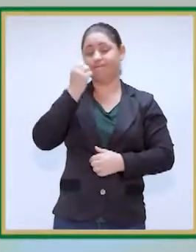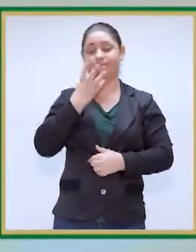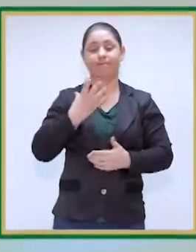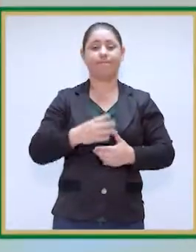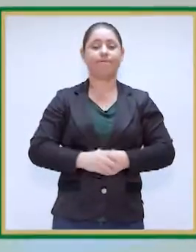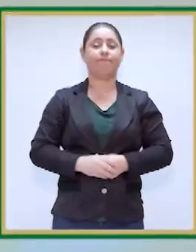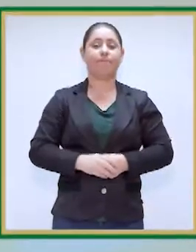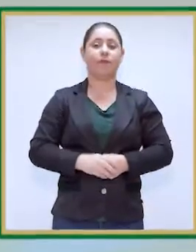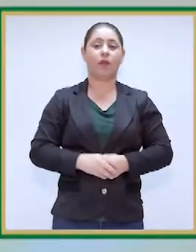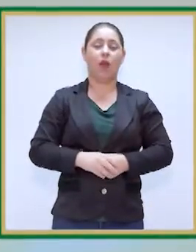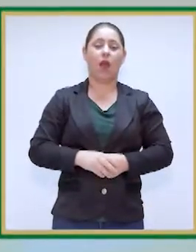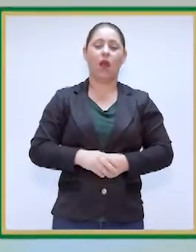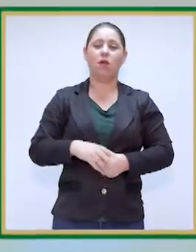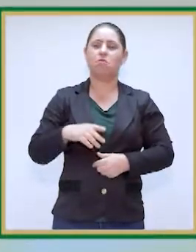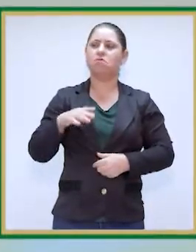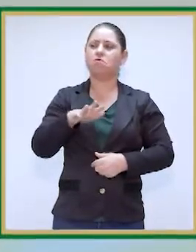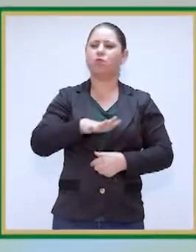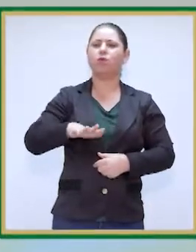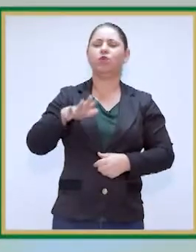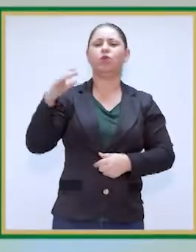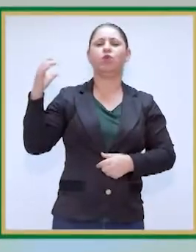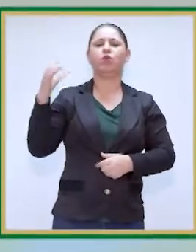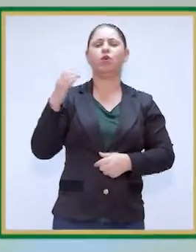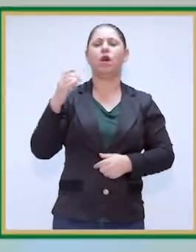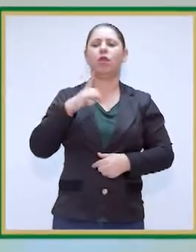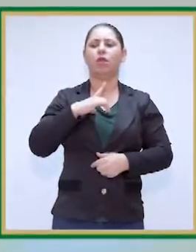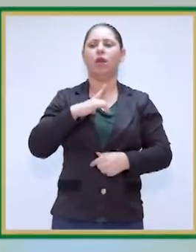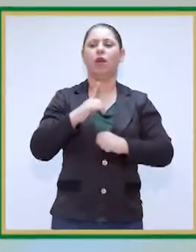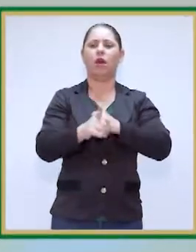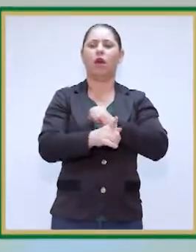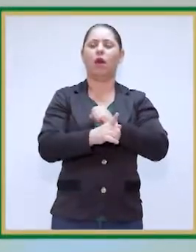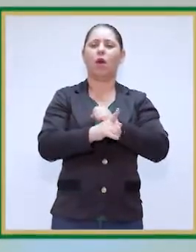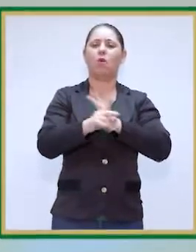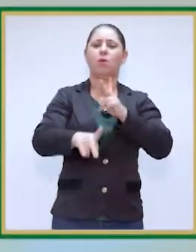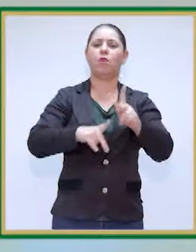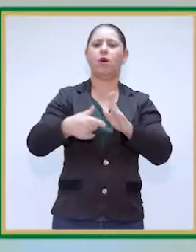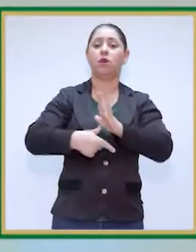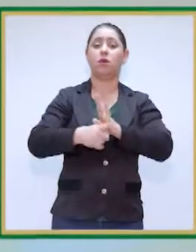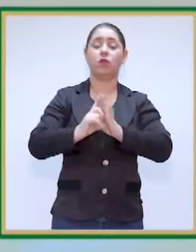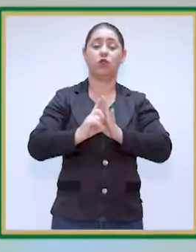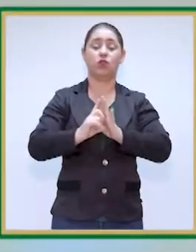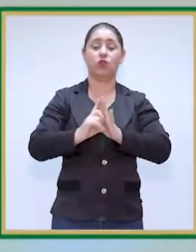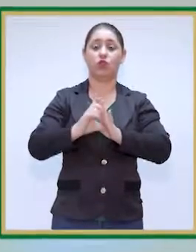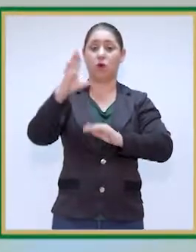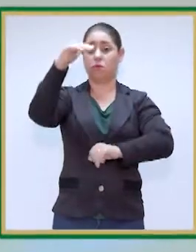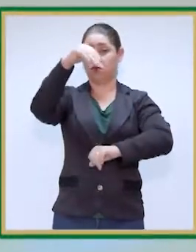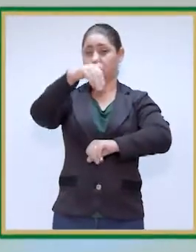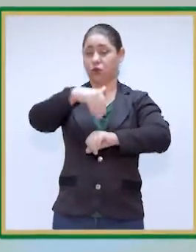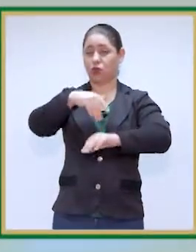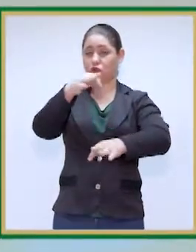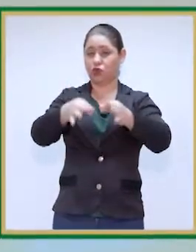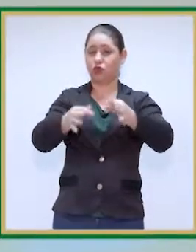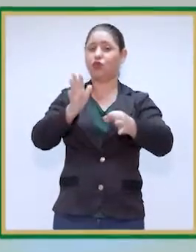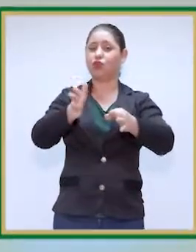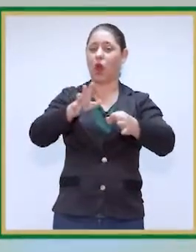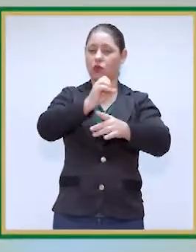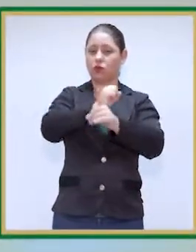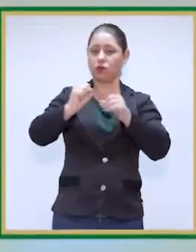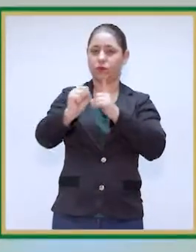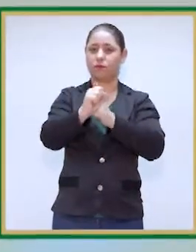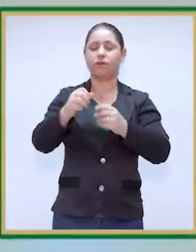ela assiste uma parte da população que antes de qualquer sentença, ela já é julgada pela sociedade, né?